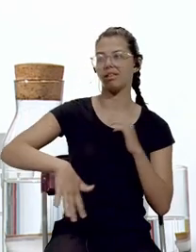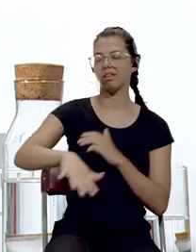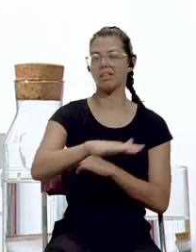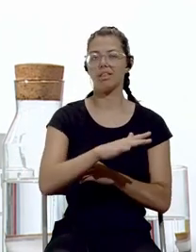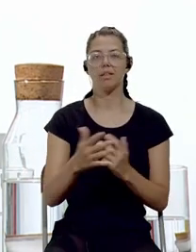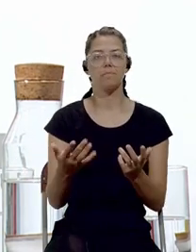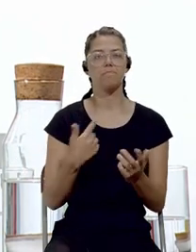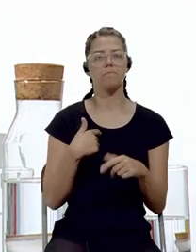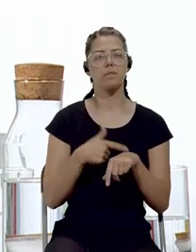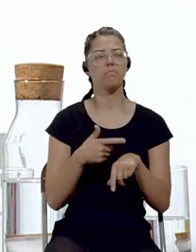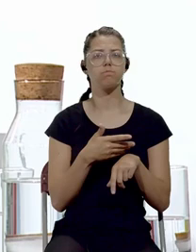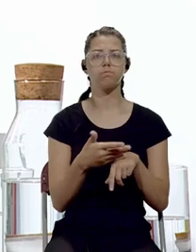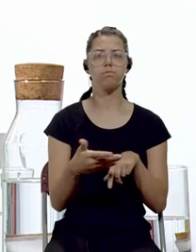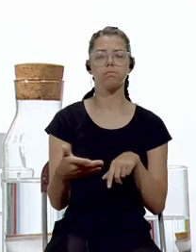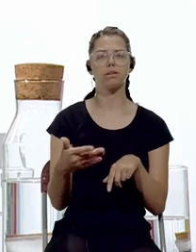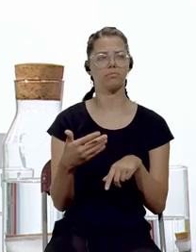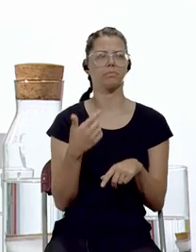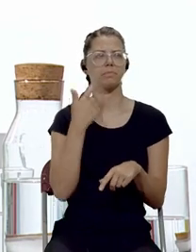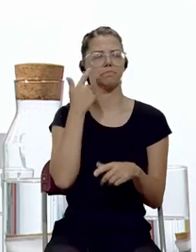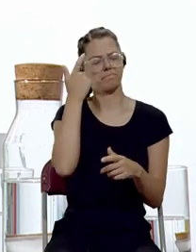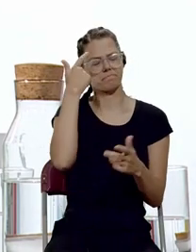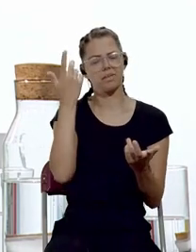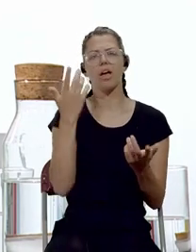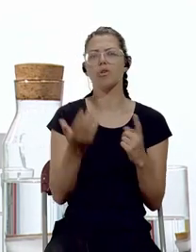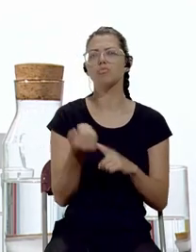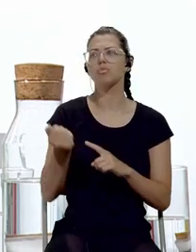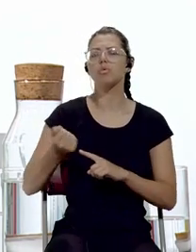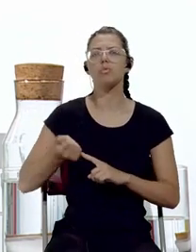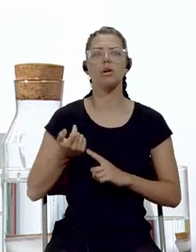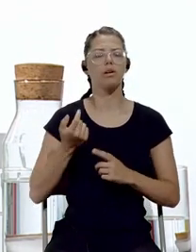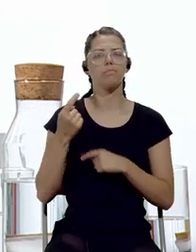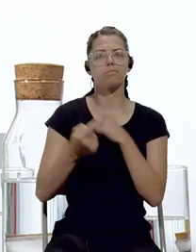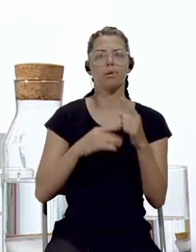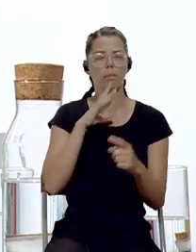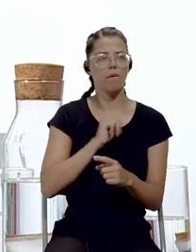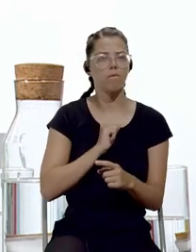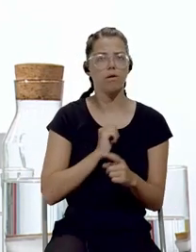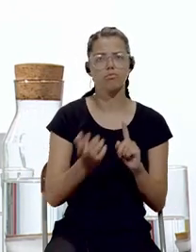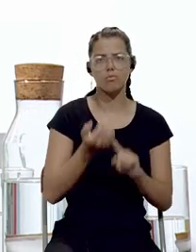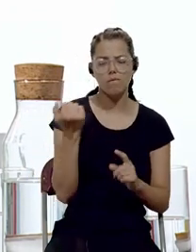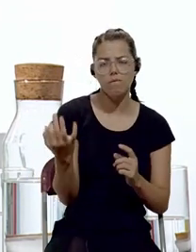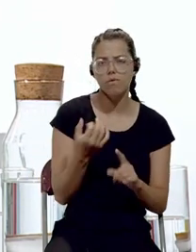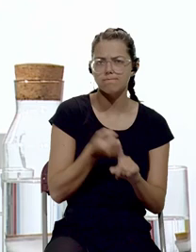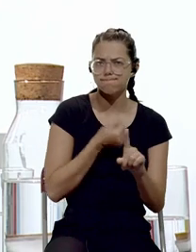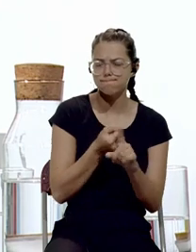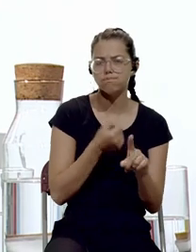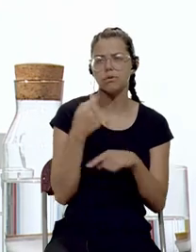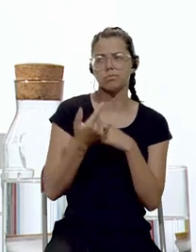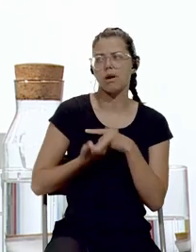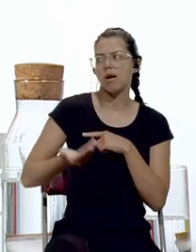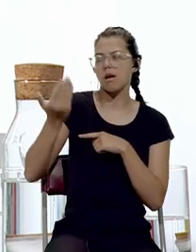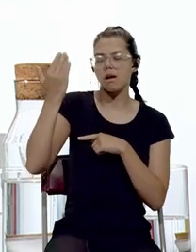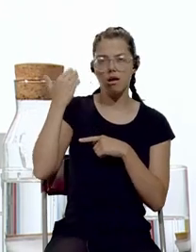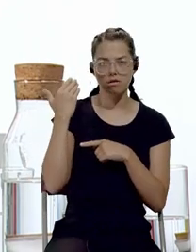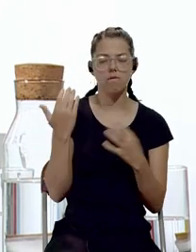algum tempo achei que essas conquistas tinham sido feitas pela geração da minha mãe e pelas gerações anteriores à minha, e